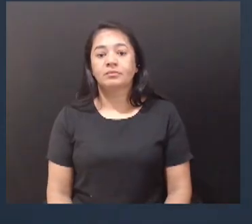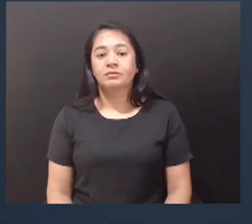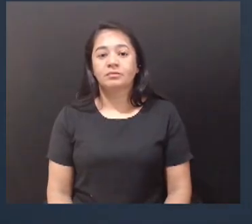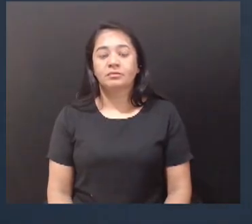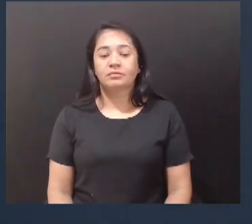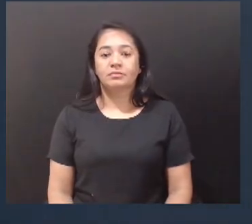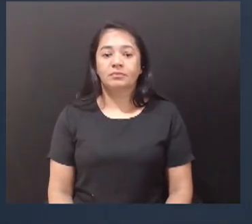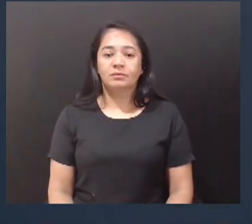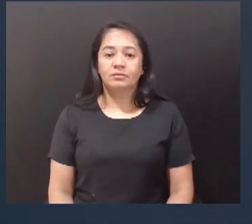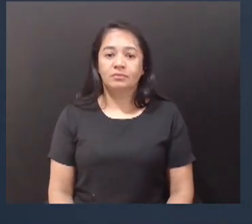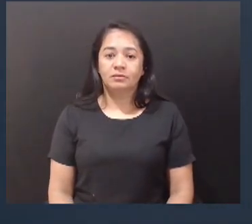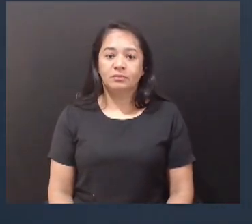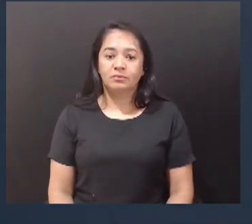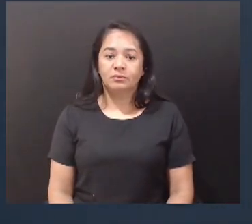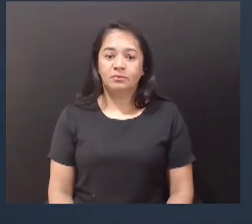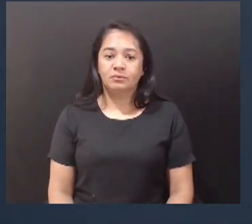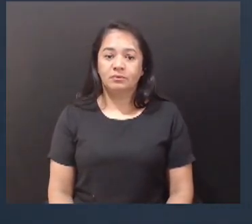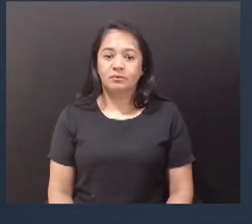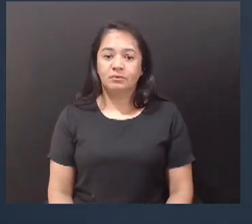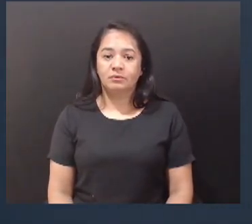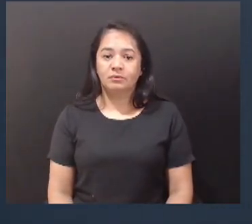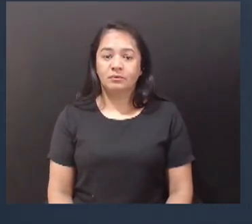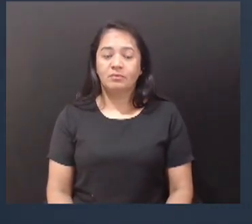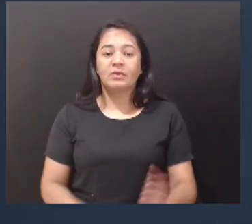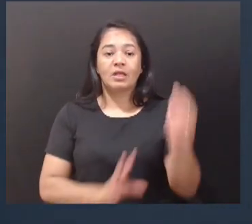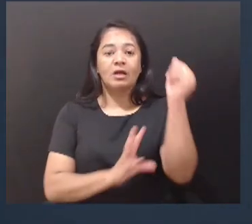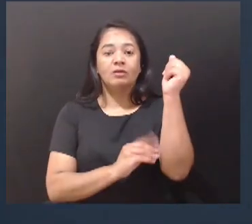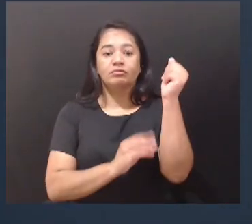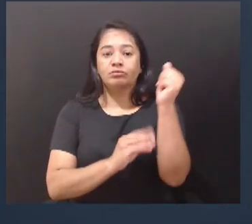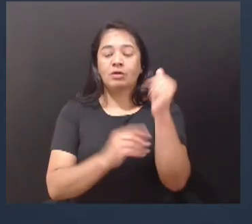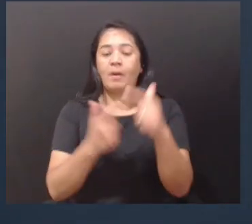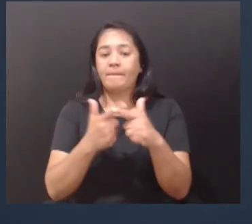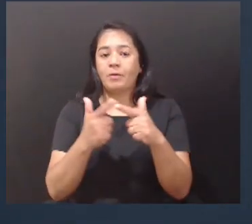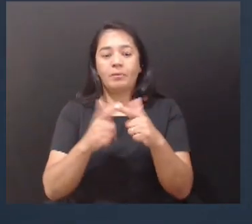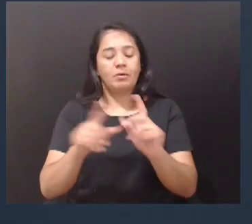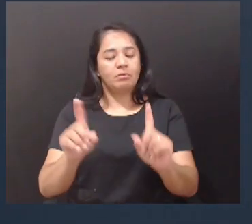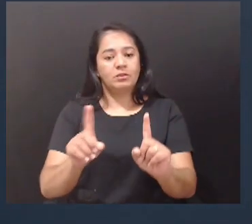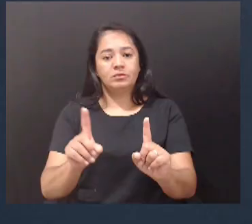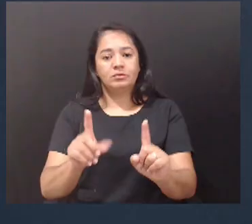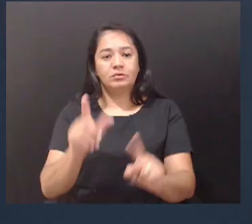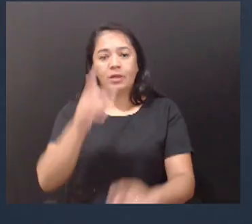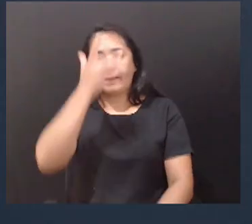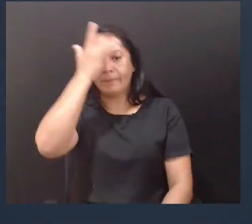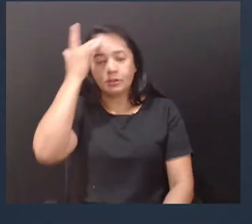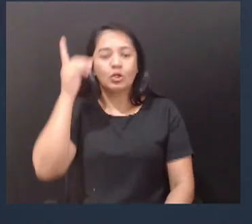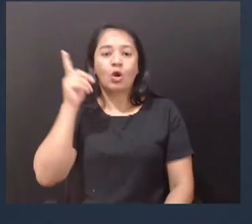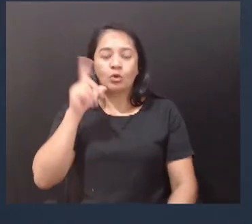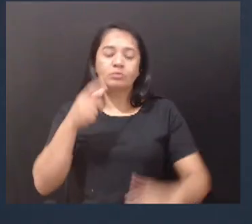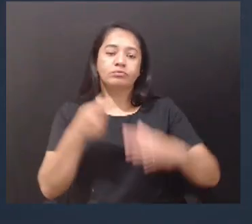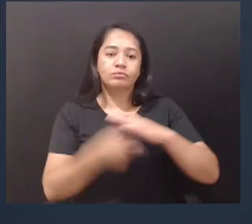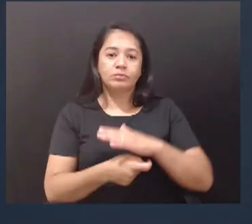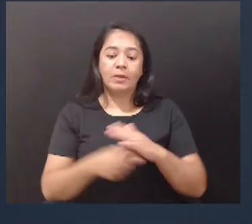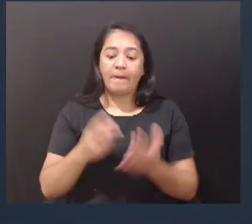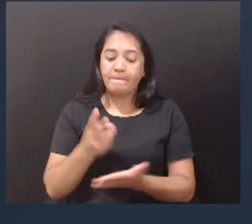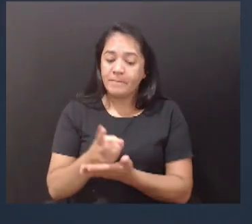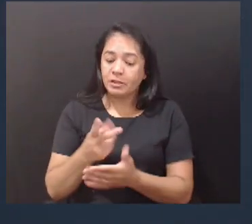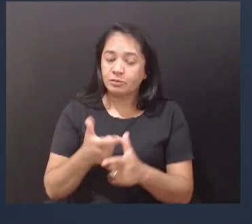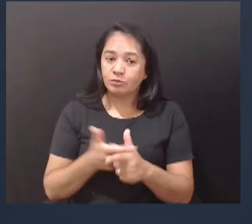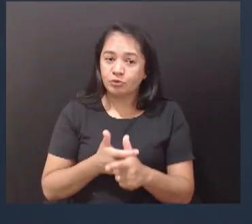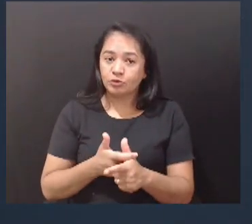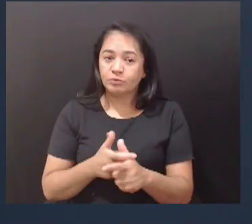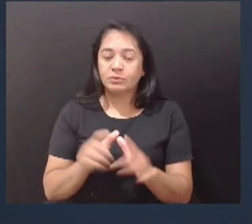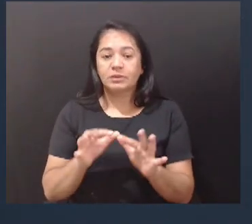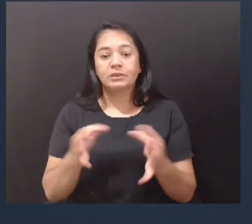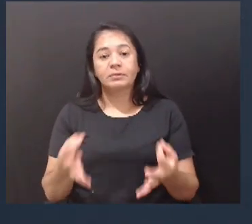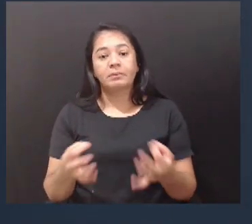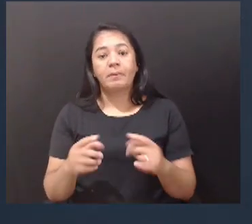Por questões burocráticas, não tem problema. A pessoa consegue investir mesmo estando com dívidas. Isso é bem simples. A questão é,